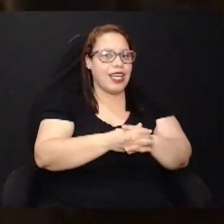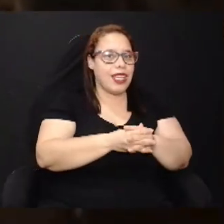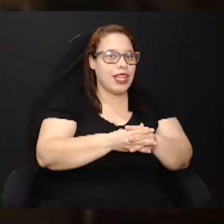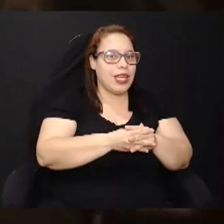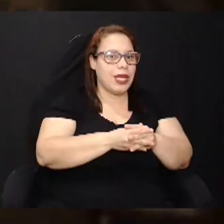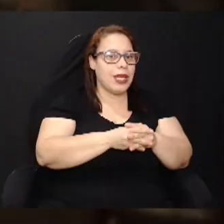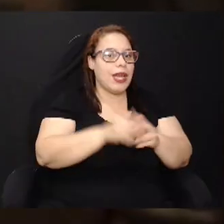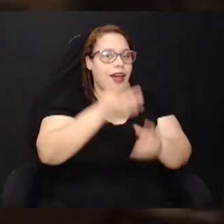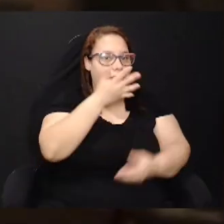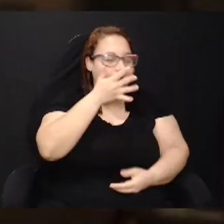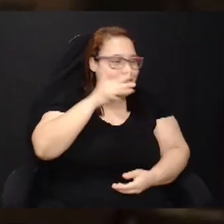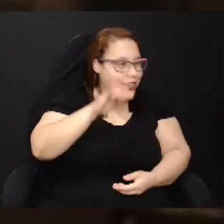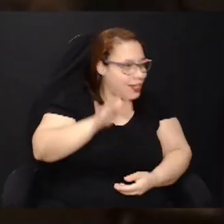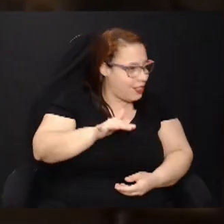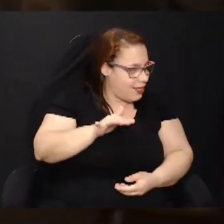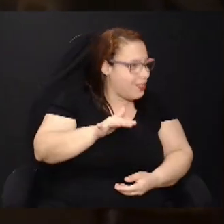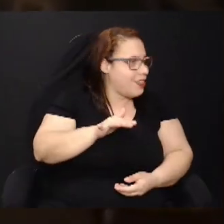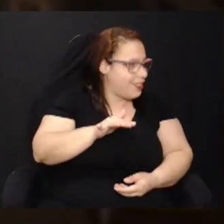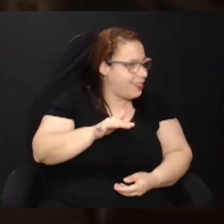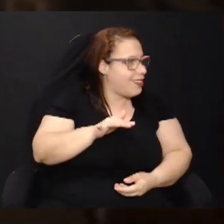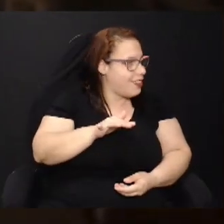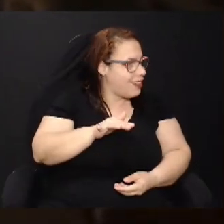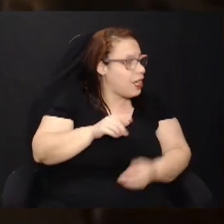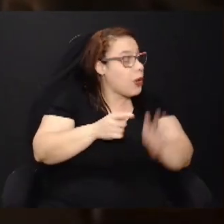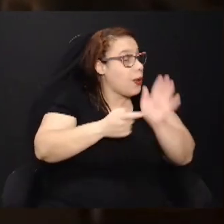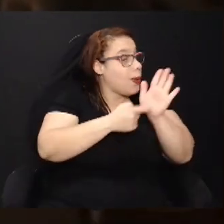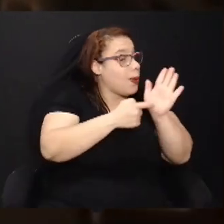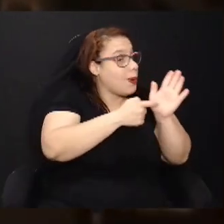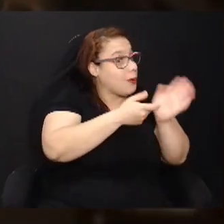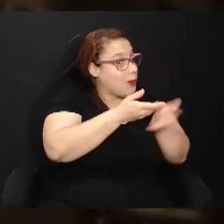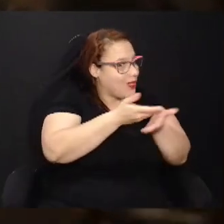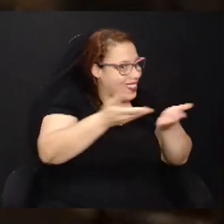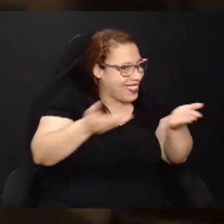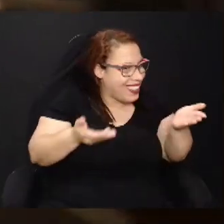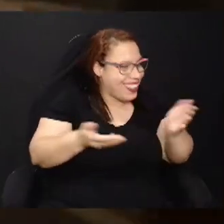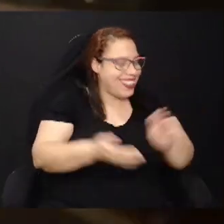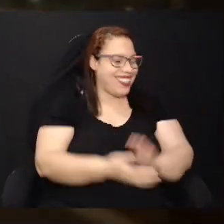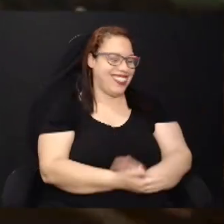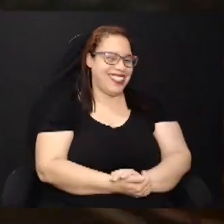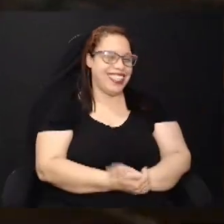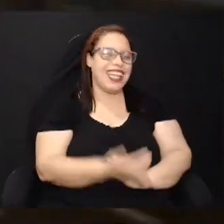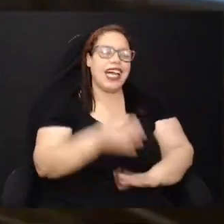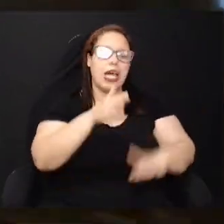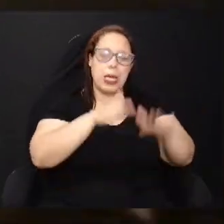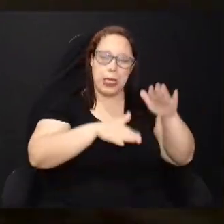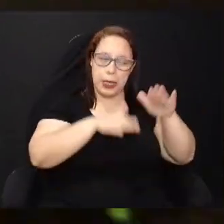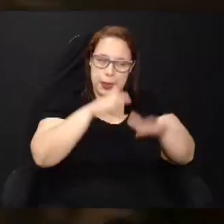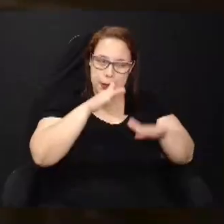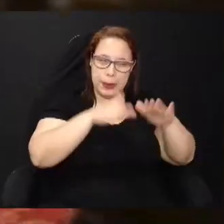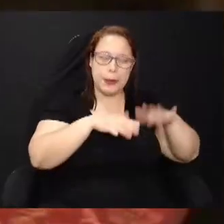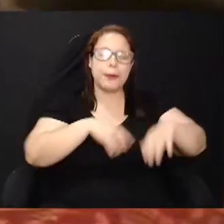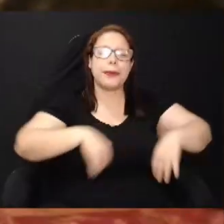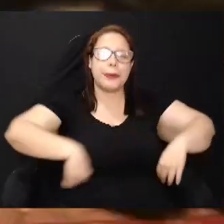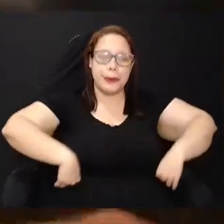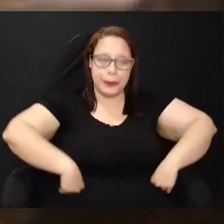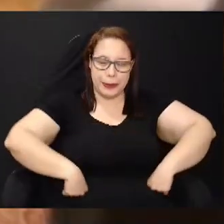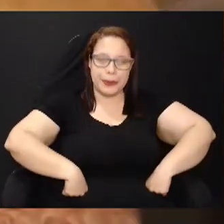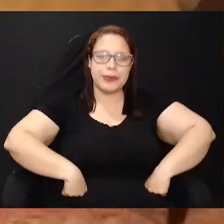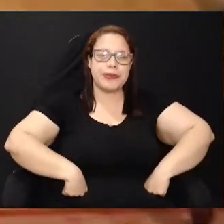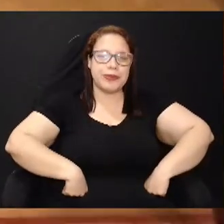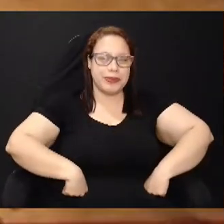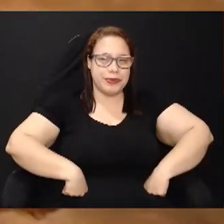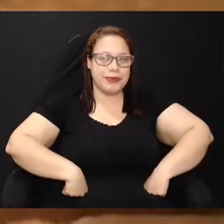né? E você acaba mostrando para elas algumas coisas. Então, quero ir lá no tio que é mágico. Embora eu